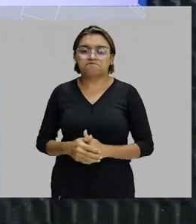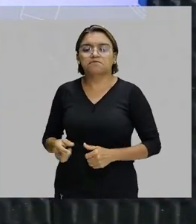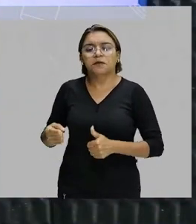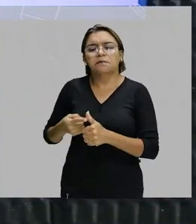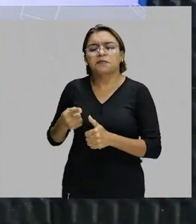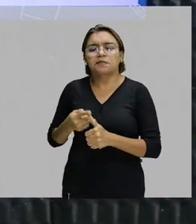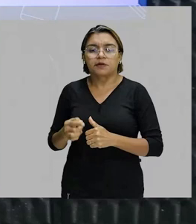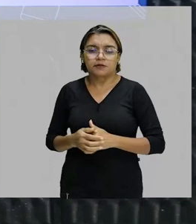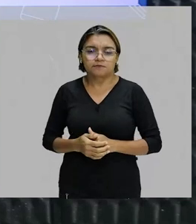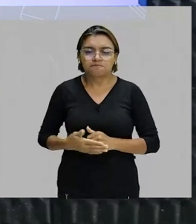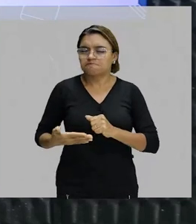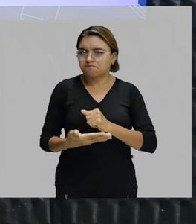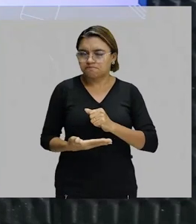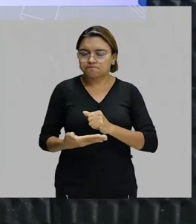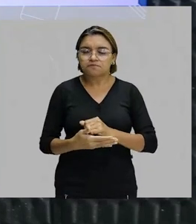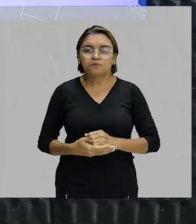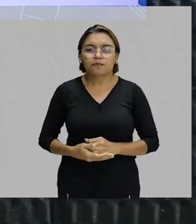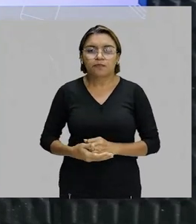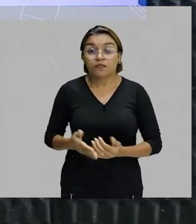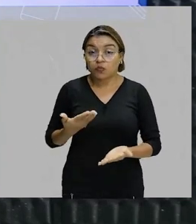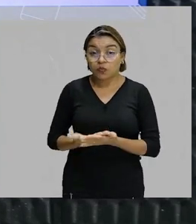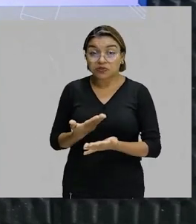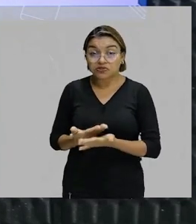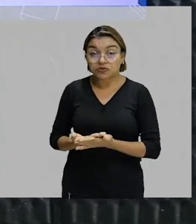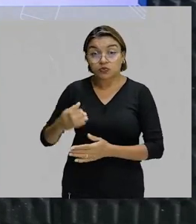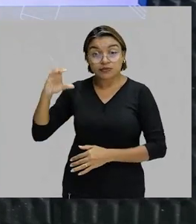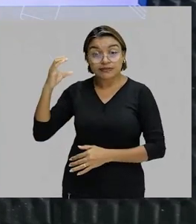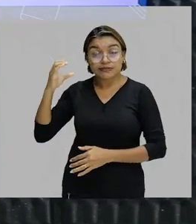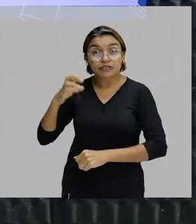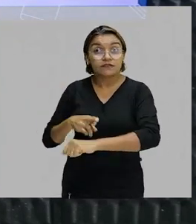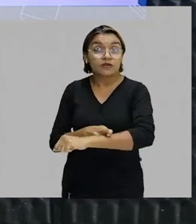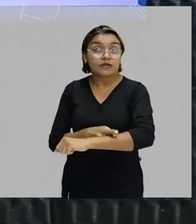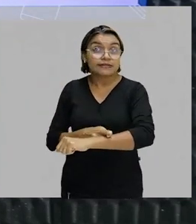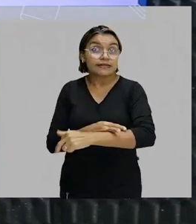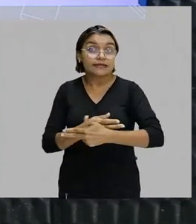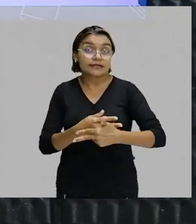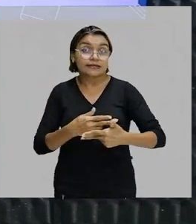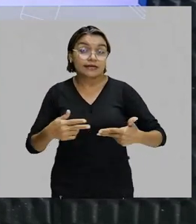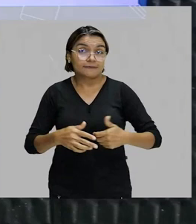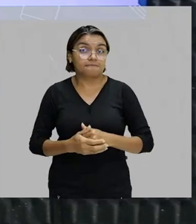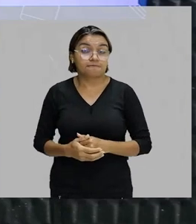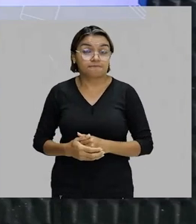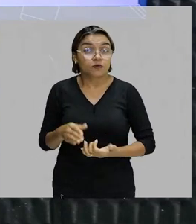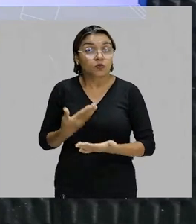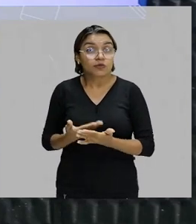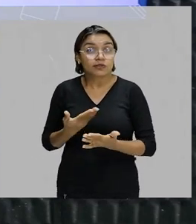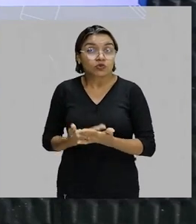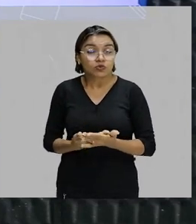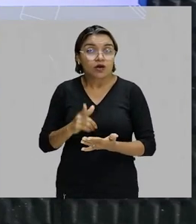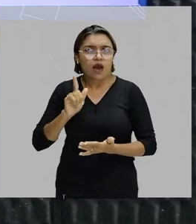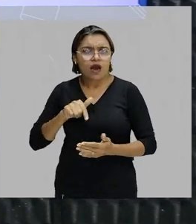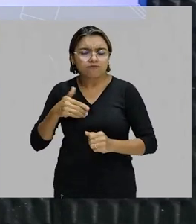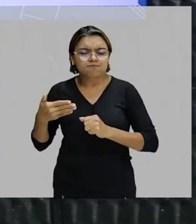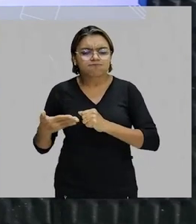primeiro fato primeira raiz o estudo científico das raças esses estudos serviram como